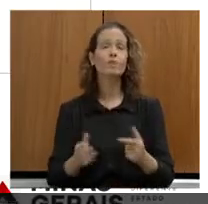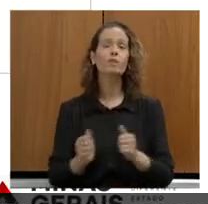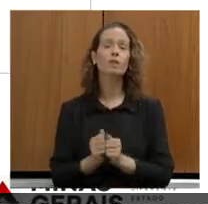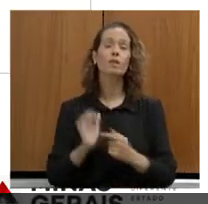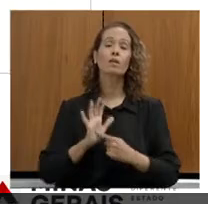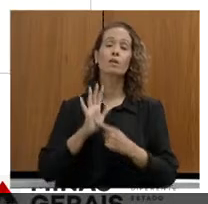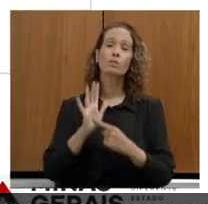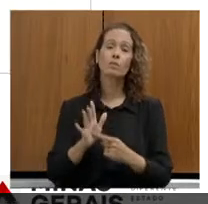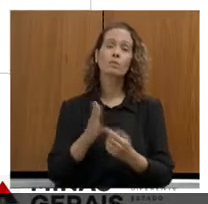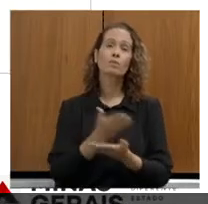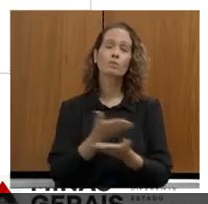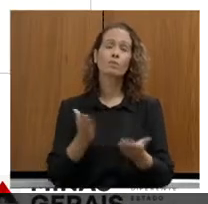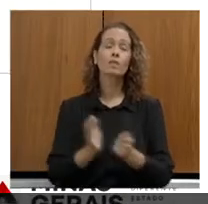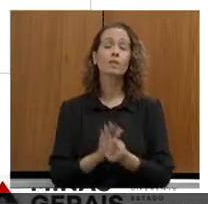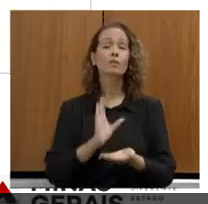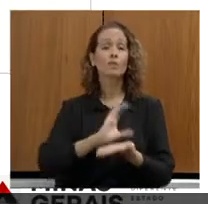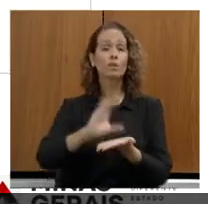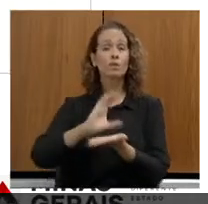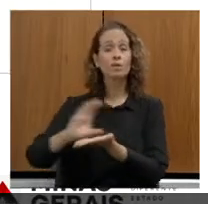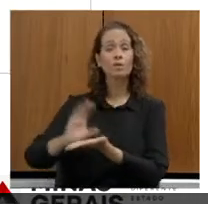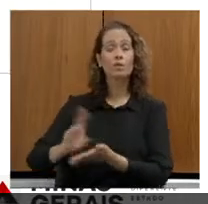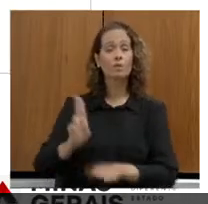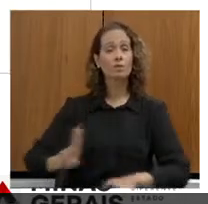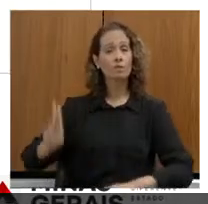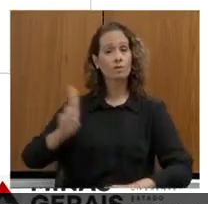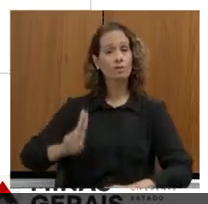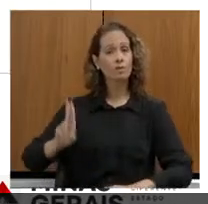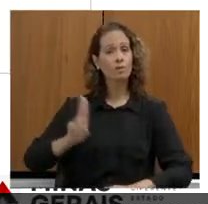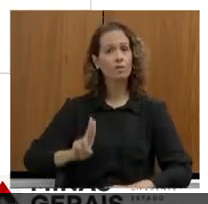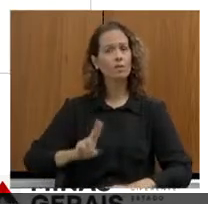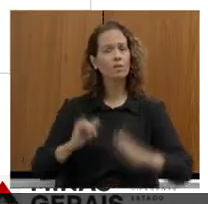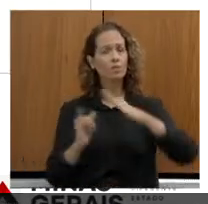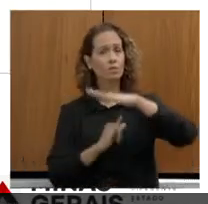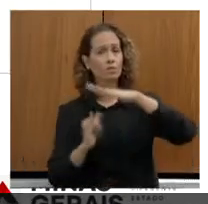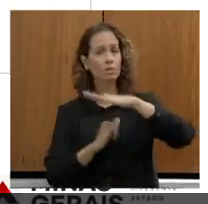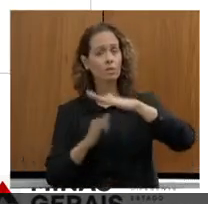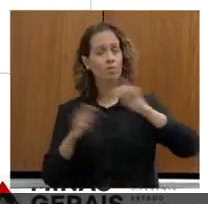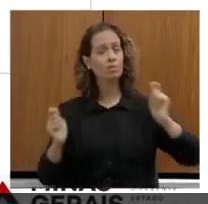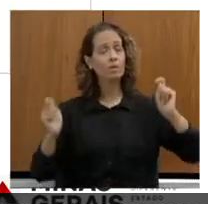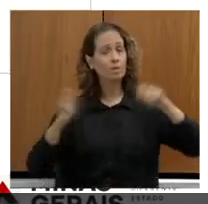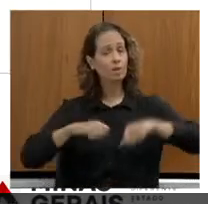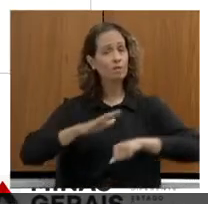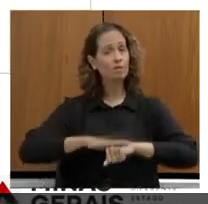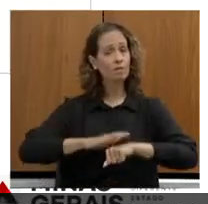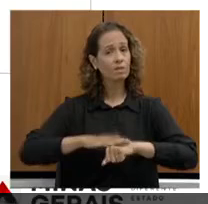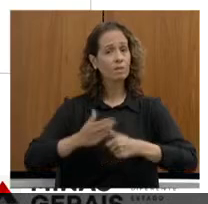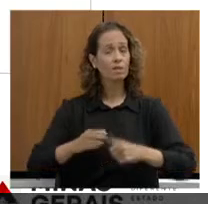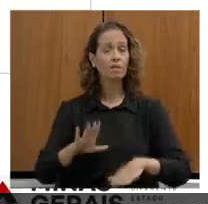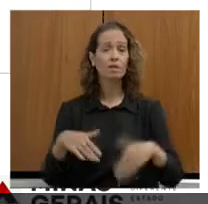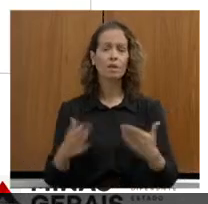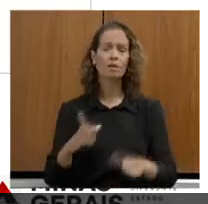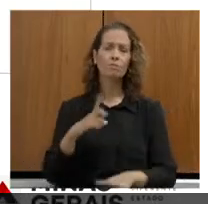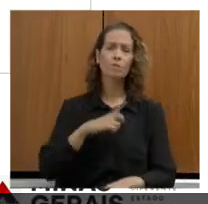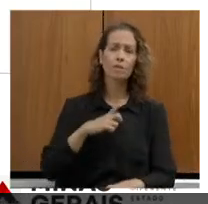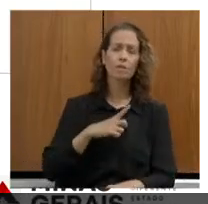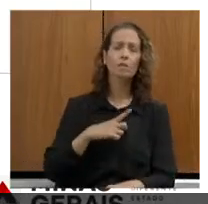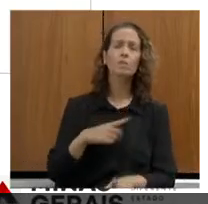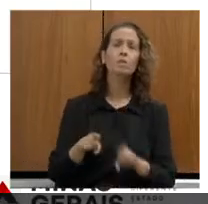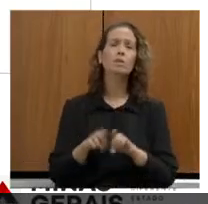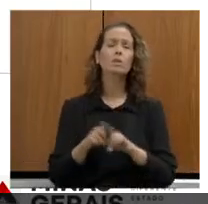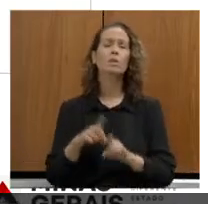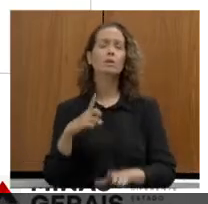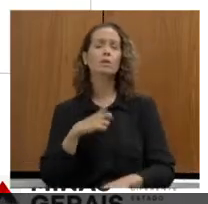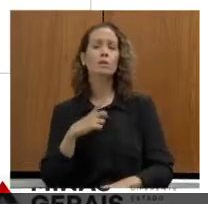questão de destacar Esses foram os recursos que as Universidades se disseram né as instruções capazes de executar então teríamos e temos a possibilidade